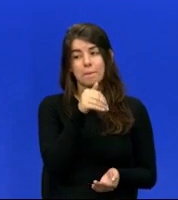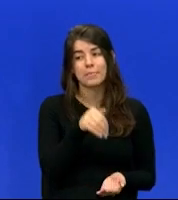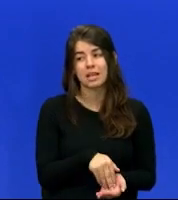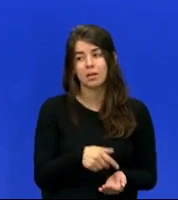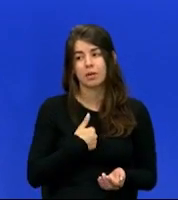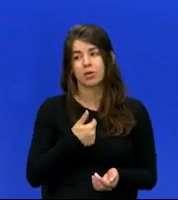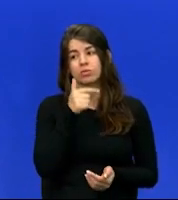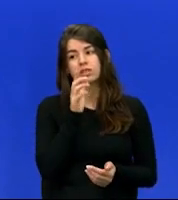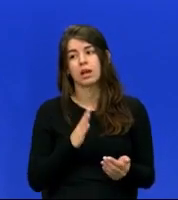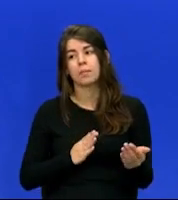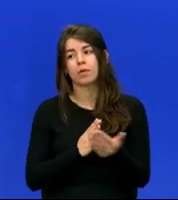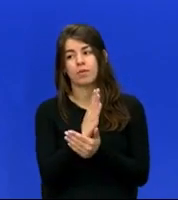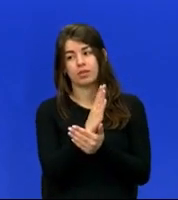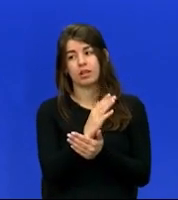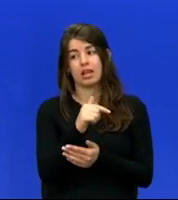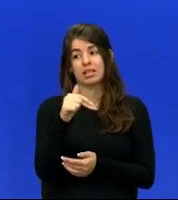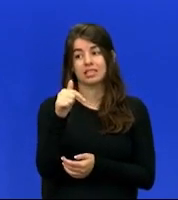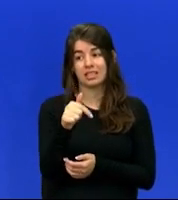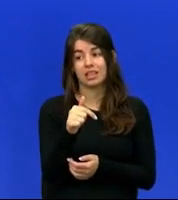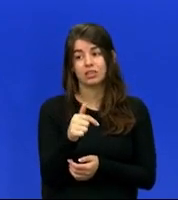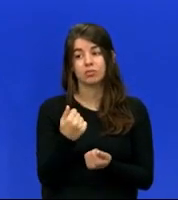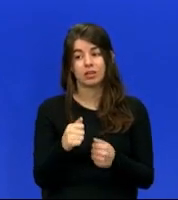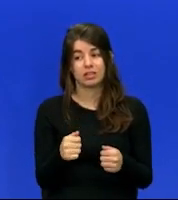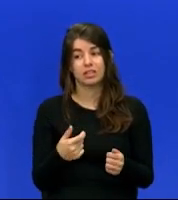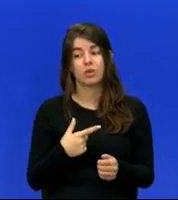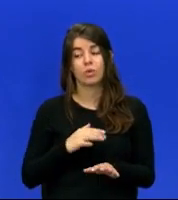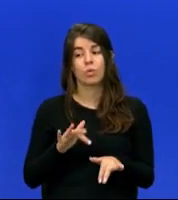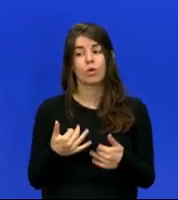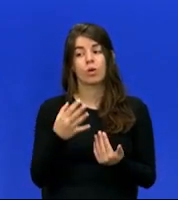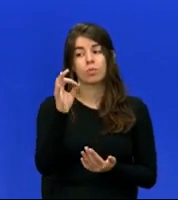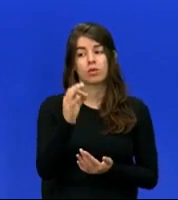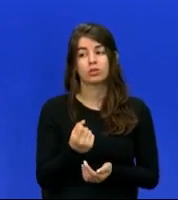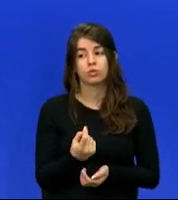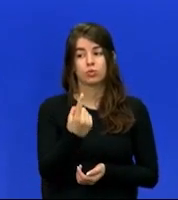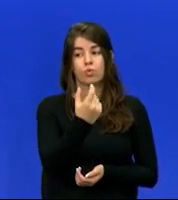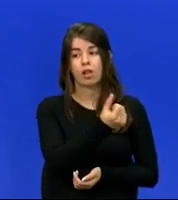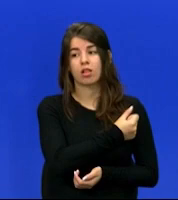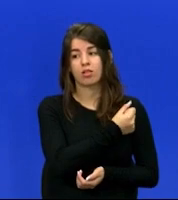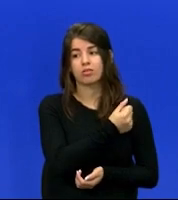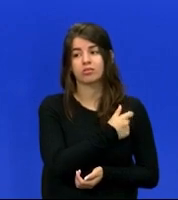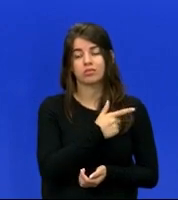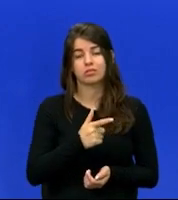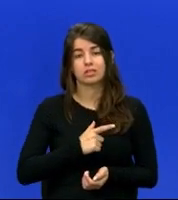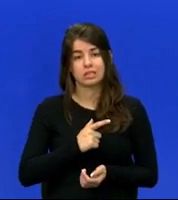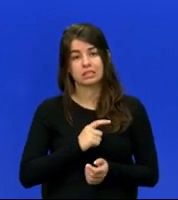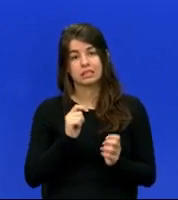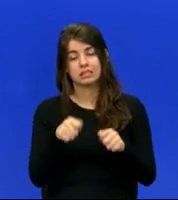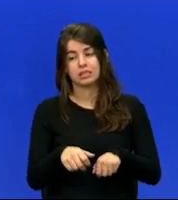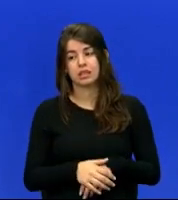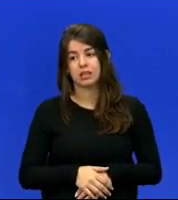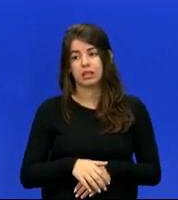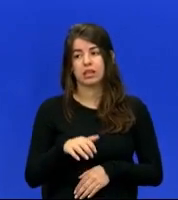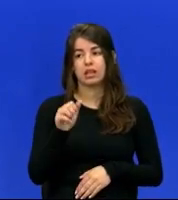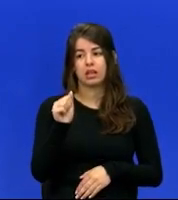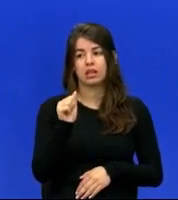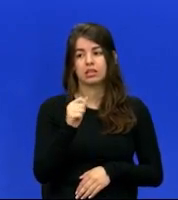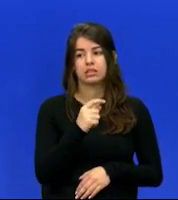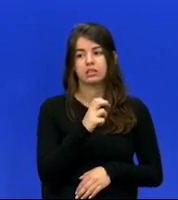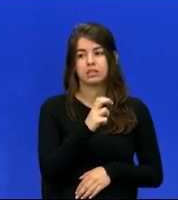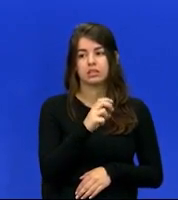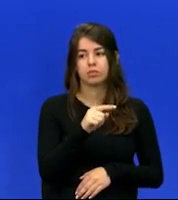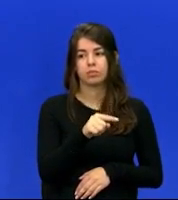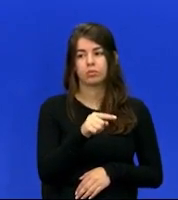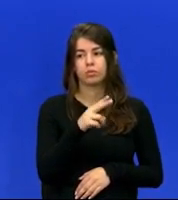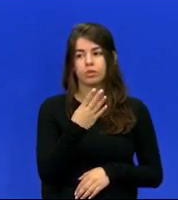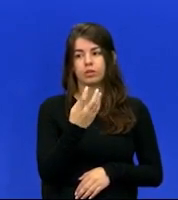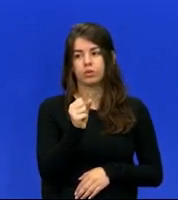obter aprovação sem exame é 7, qual a probabilidade de um aluno dessa turma estar nesta condição? Alternativa A,